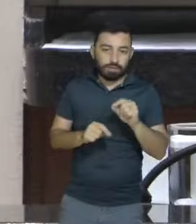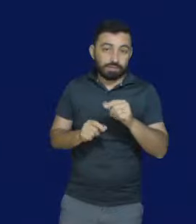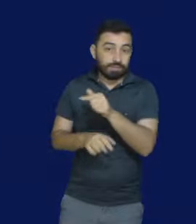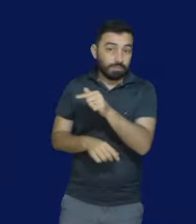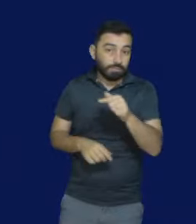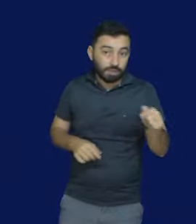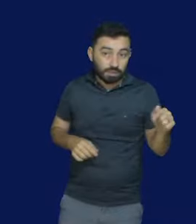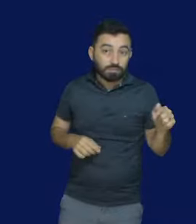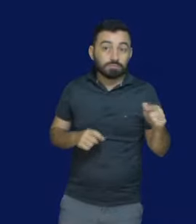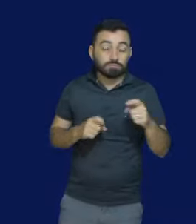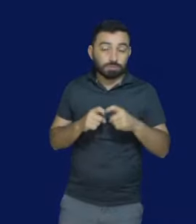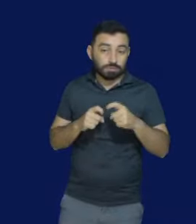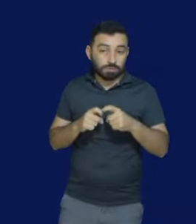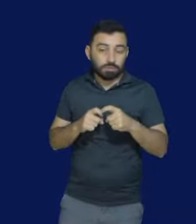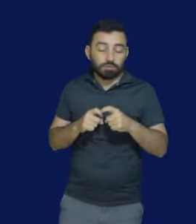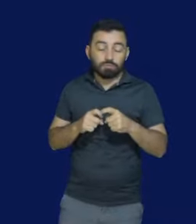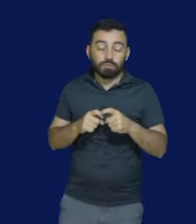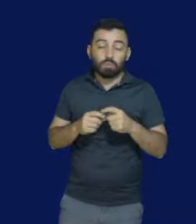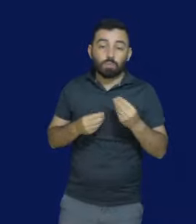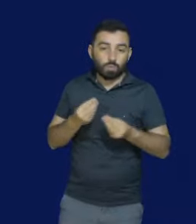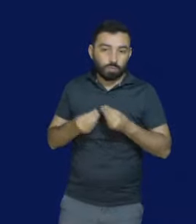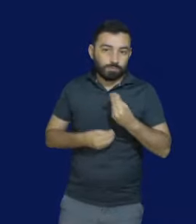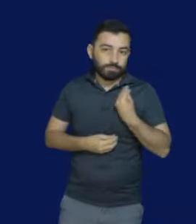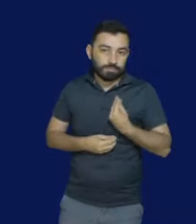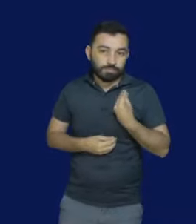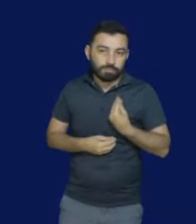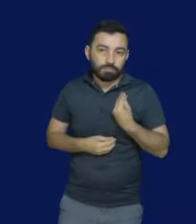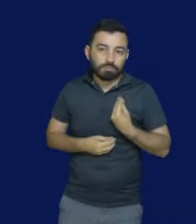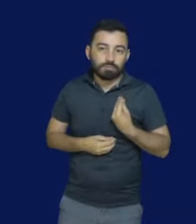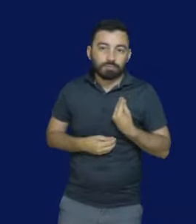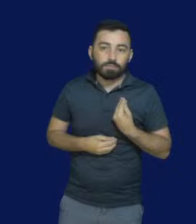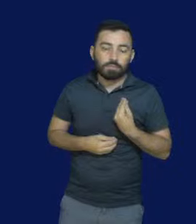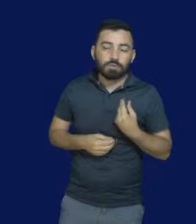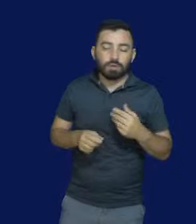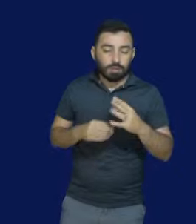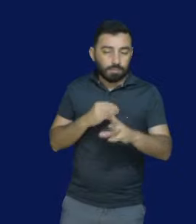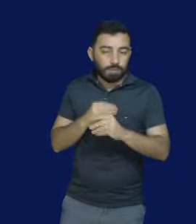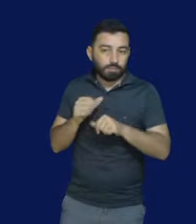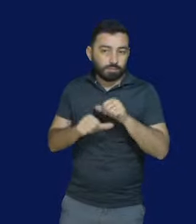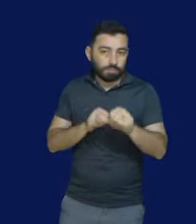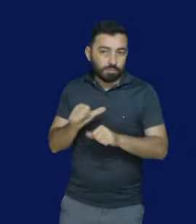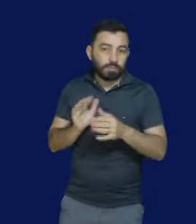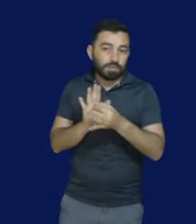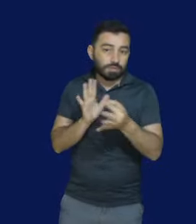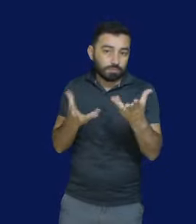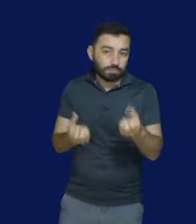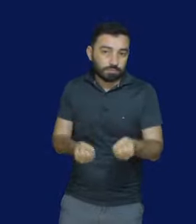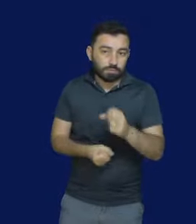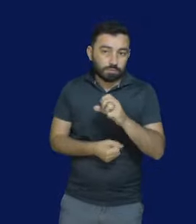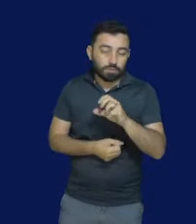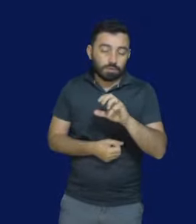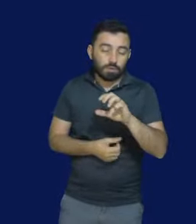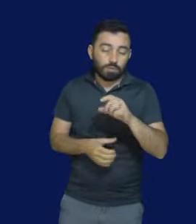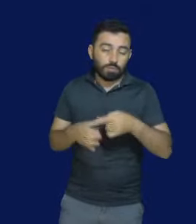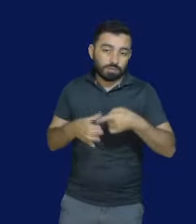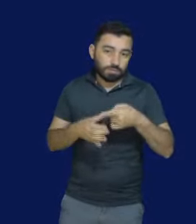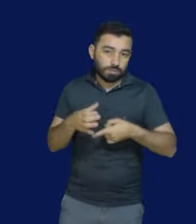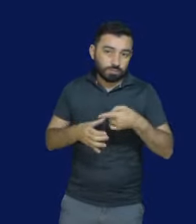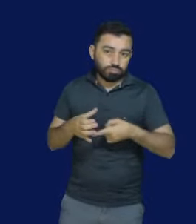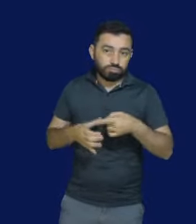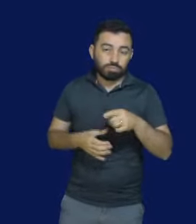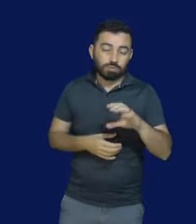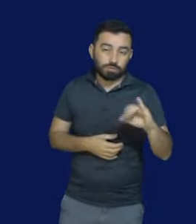de Estilo de Vida no âmbito do Estado de Santa Catarina, com emenda modificativa e pareceres favoráveis das comissões de